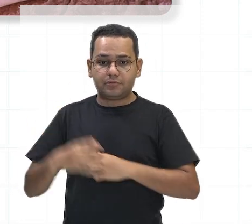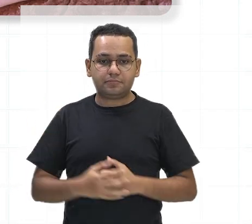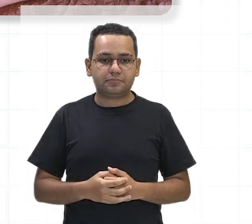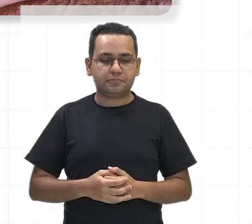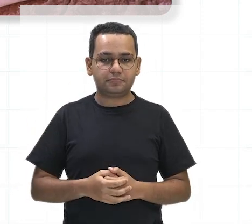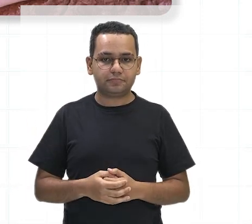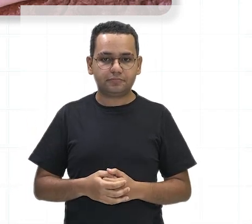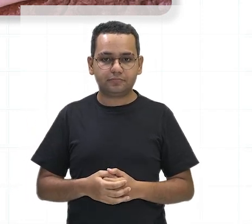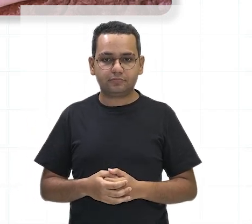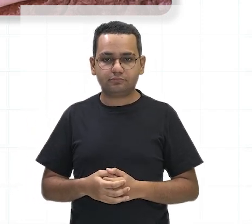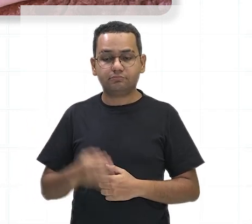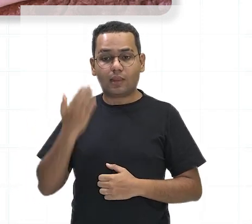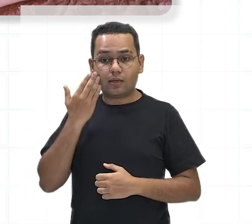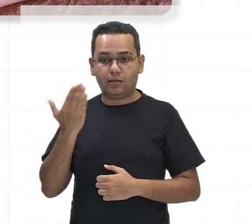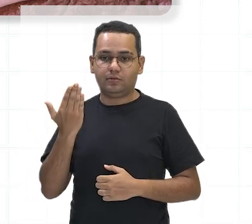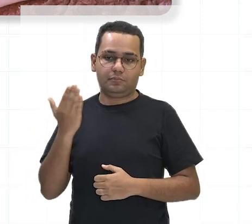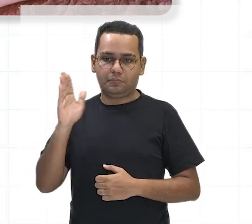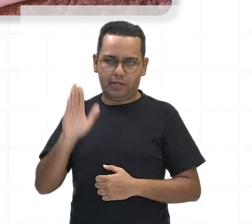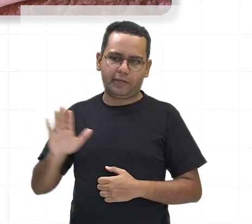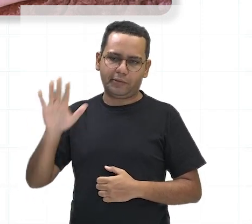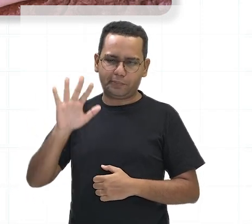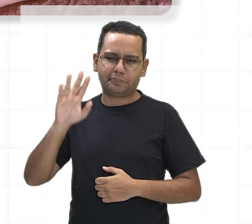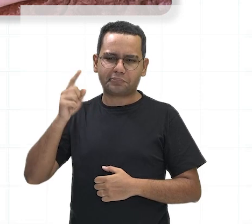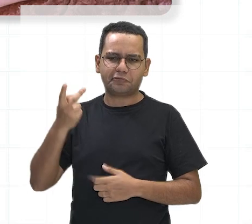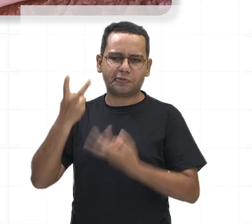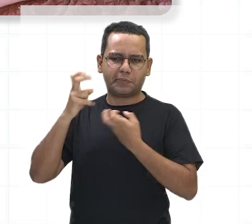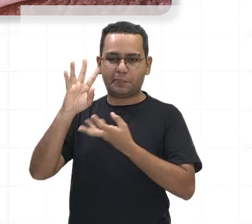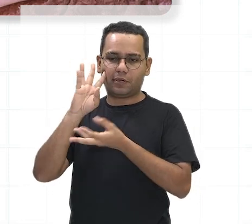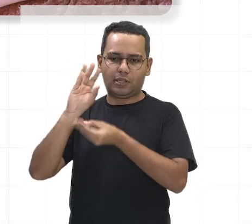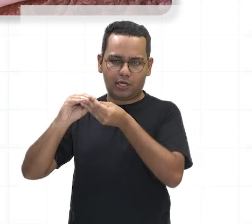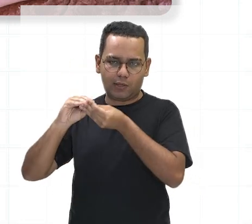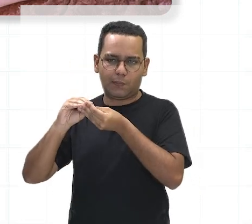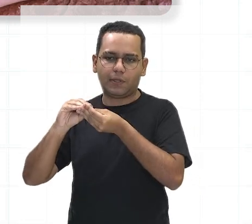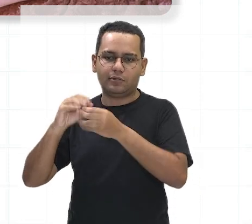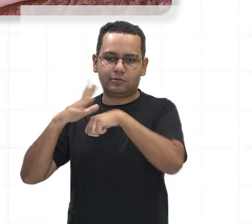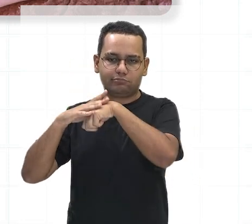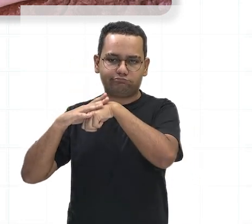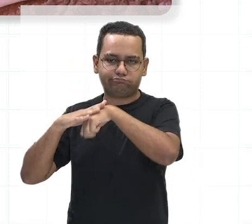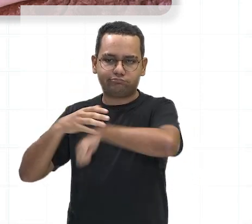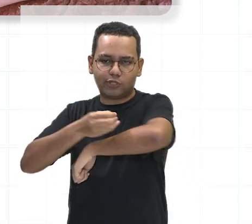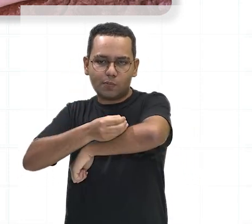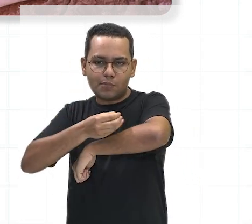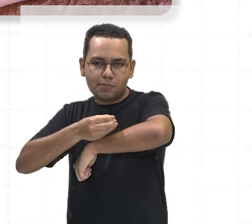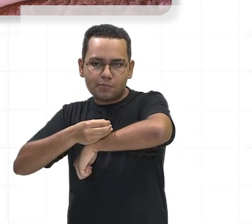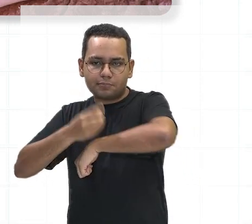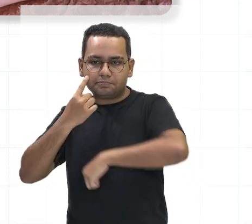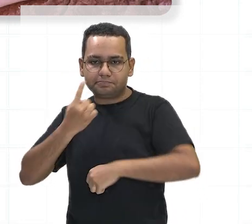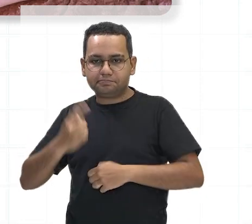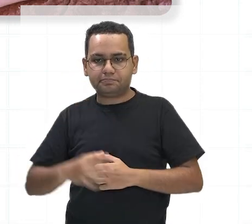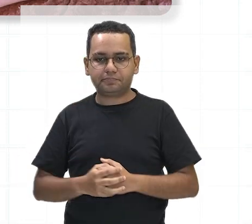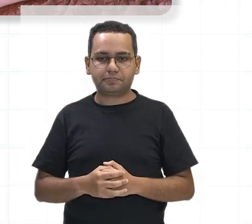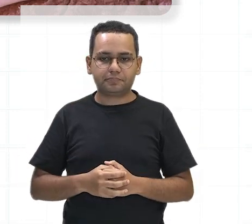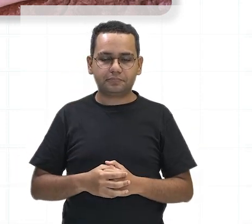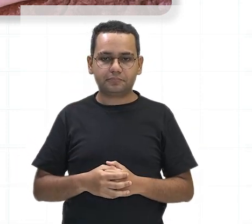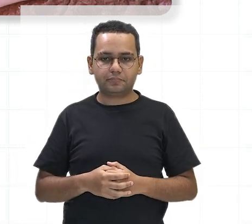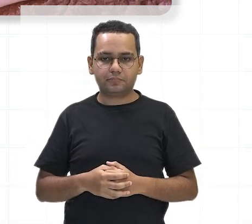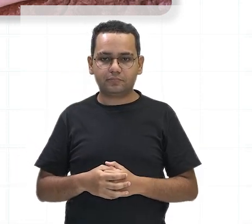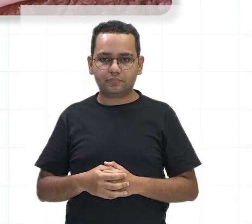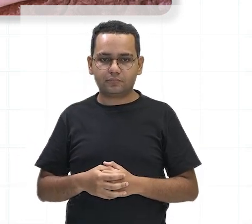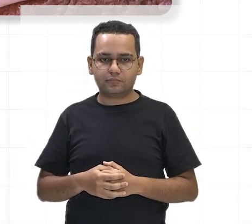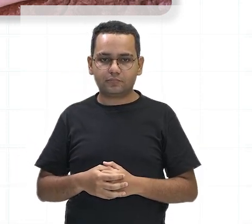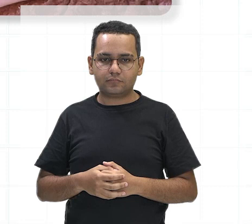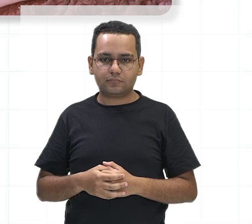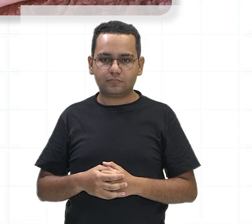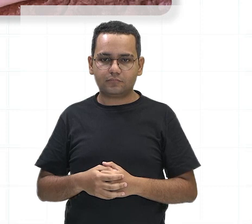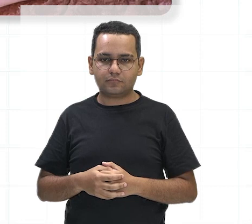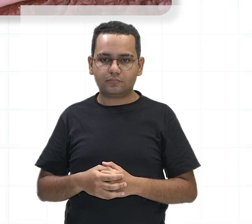um sintoma, né, característico, a ferida característica ali dessa doença, né, como ela pode se apresentar na pessoa, trazendo dessa